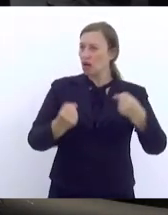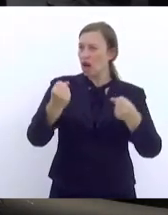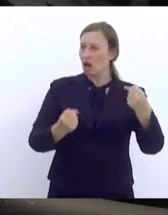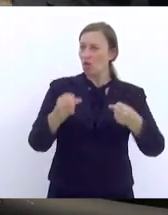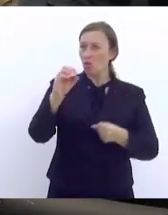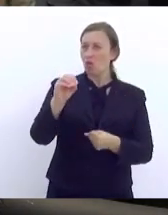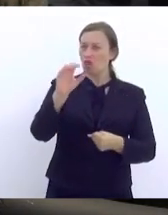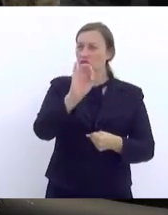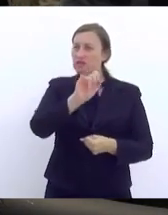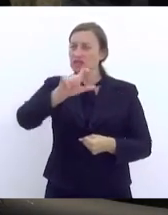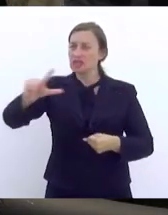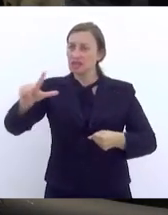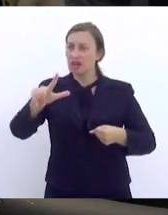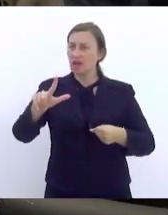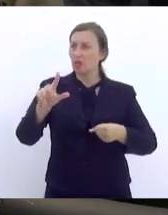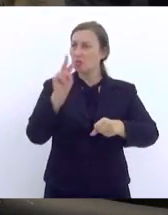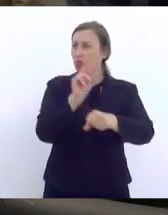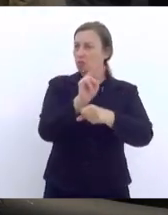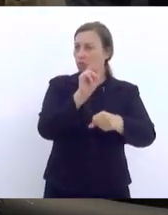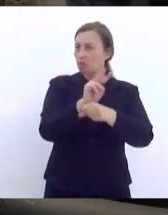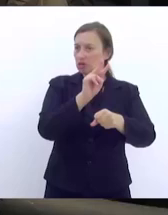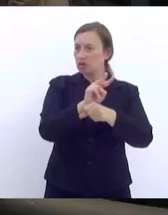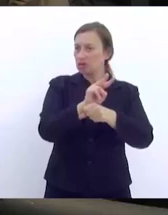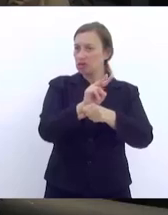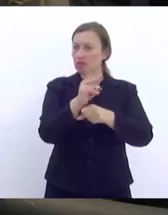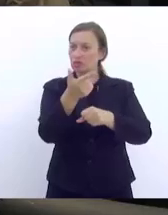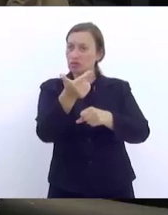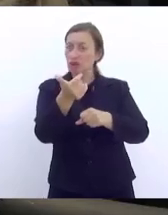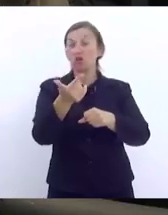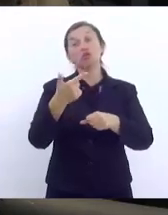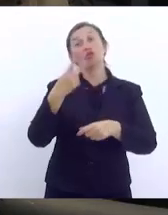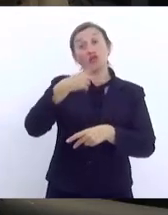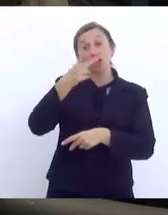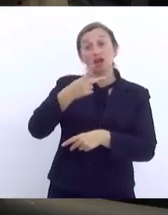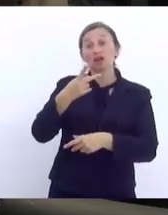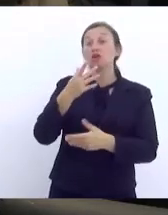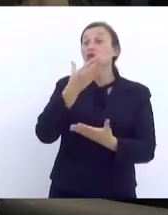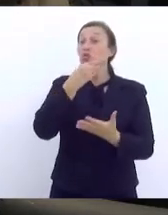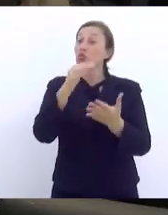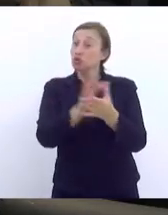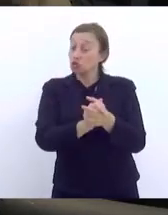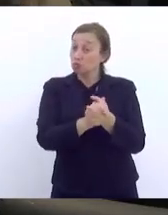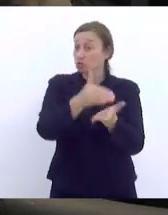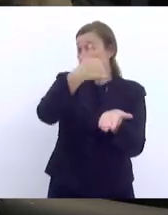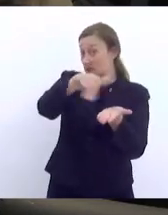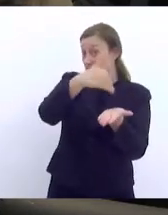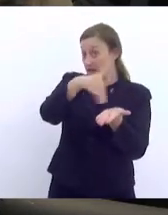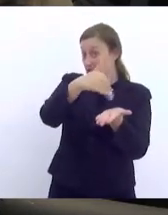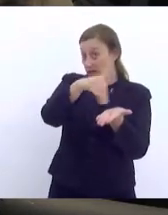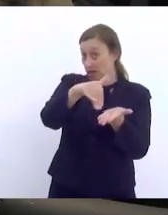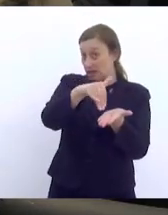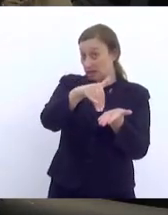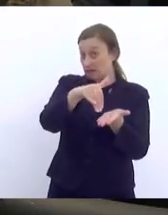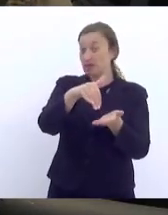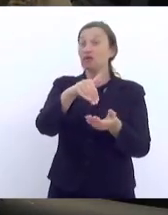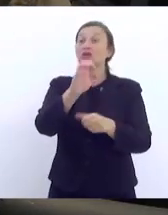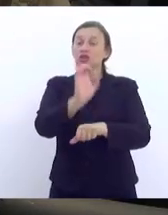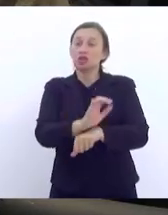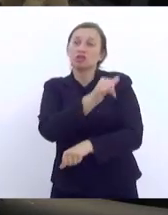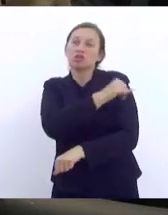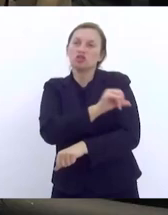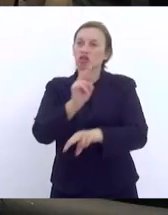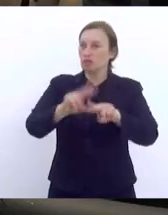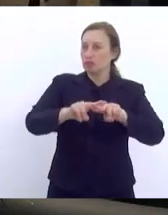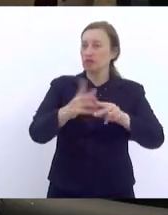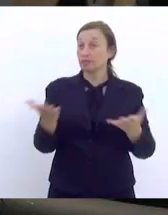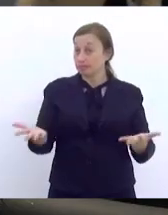com giroflex para ir à praia Estou falando do marido da secretária de Administração Penitenciária do Estado do Rio de Janeiro e aqui